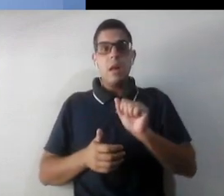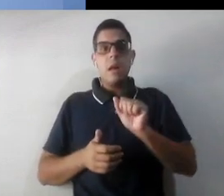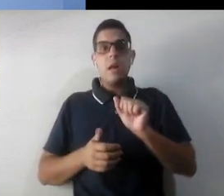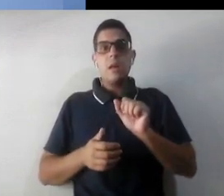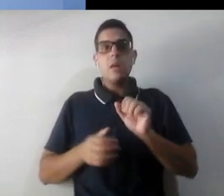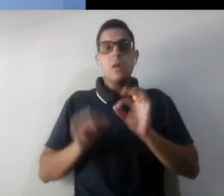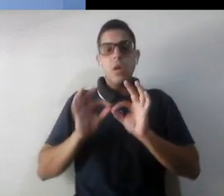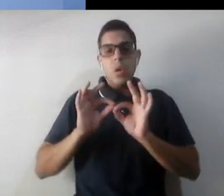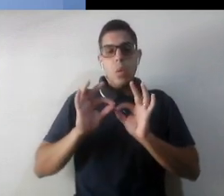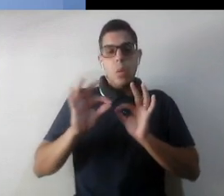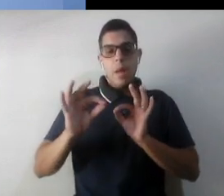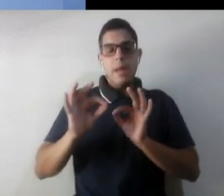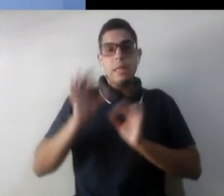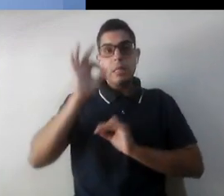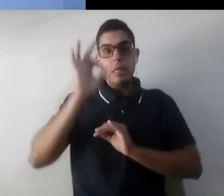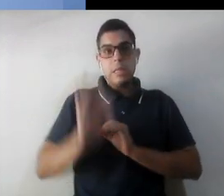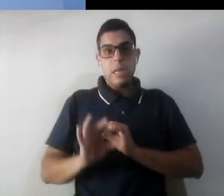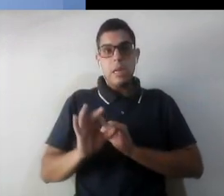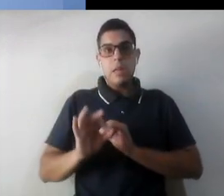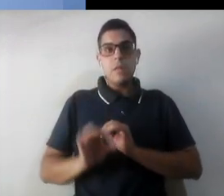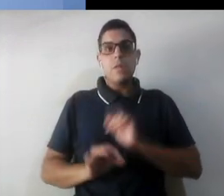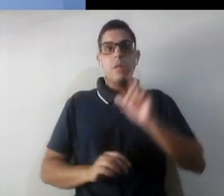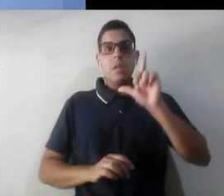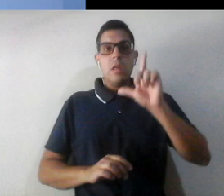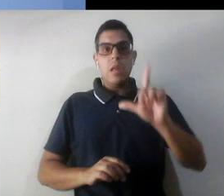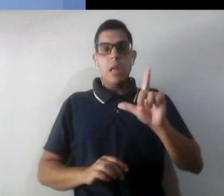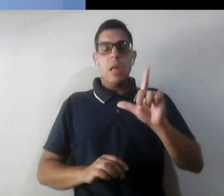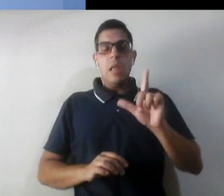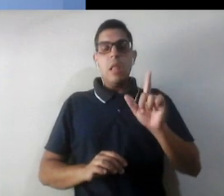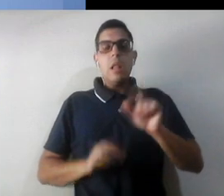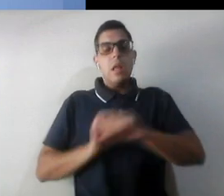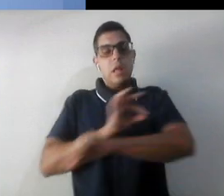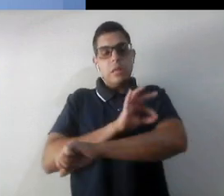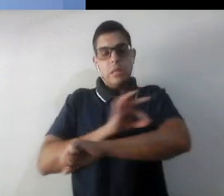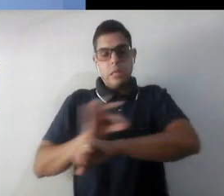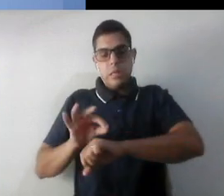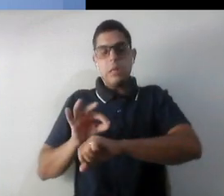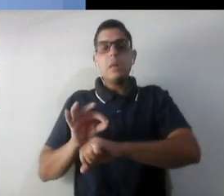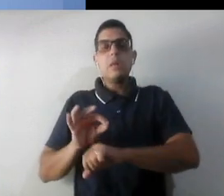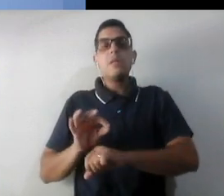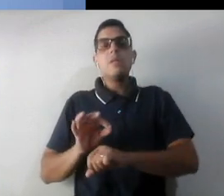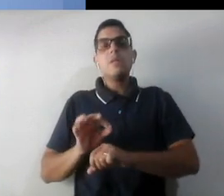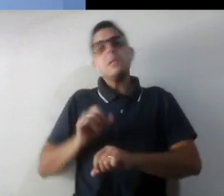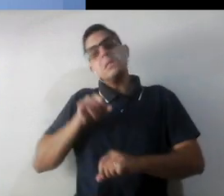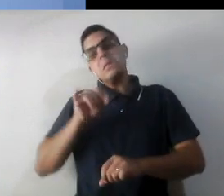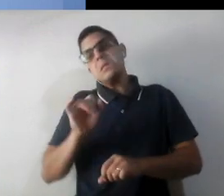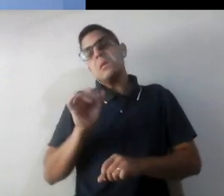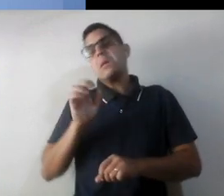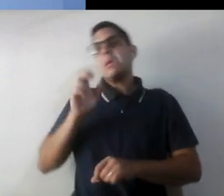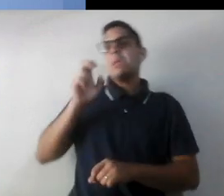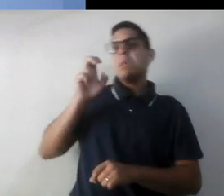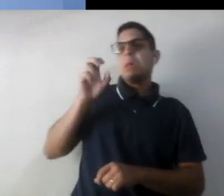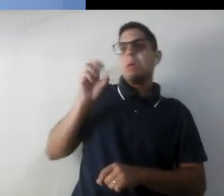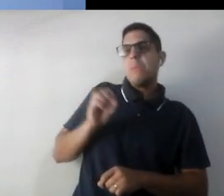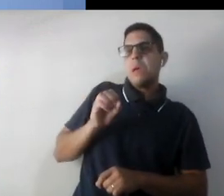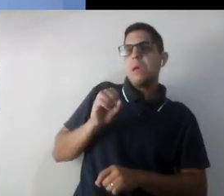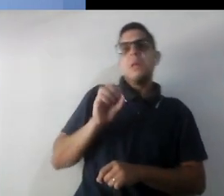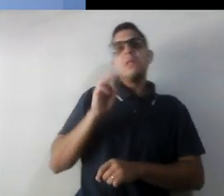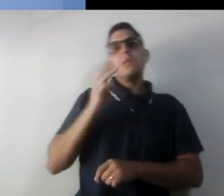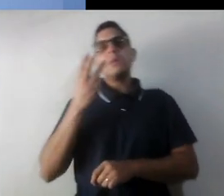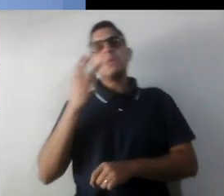o comprimento nominal da trena. Então, se ela for de 30 metros, de 50 metros, então isso é que é o comprimento